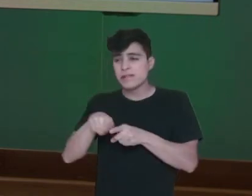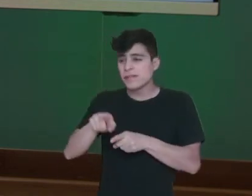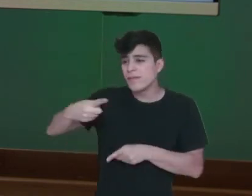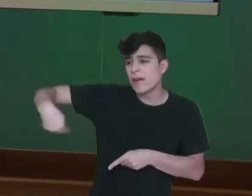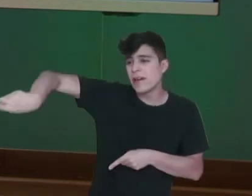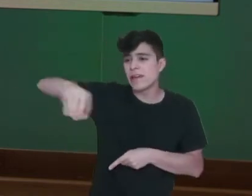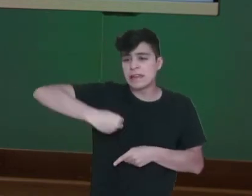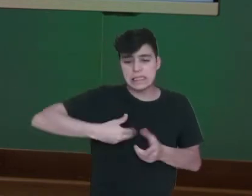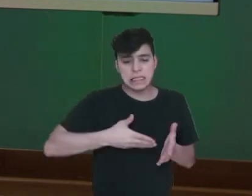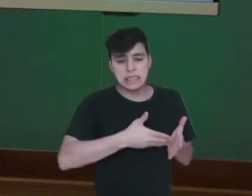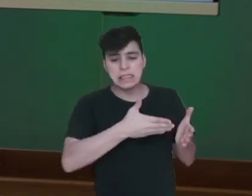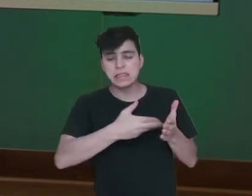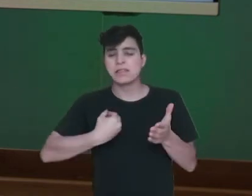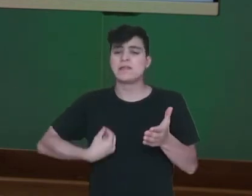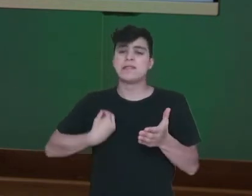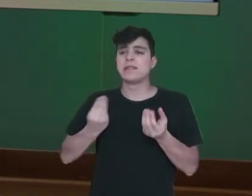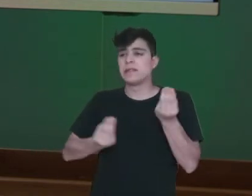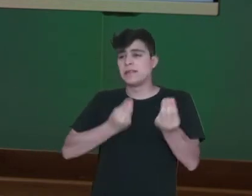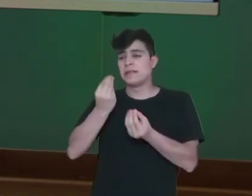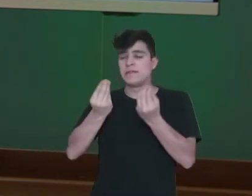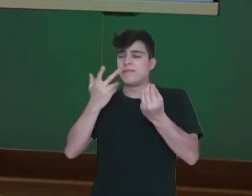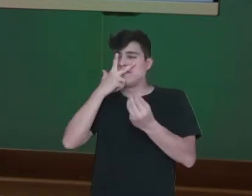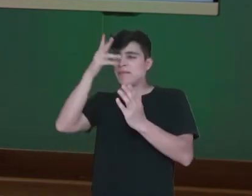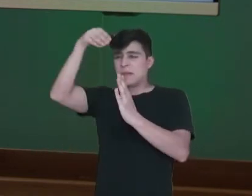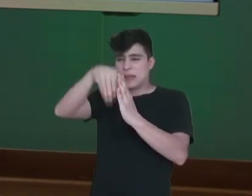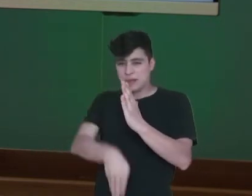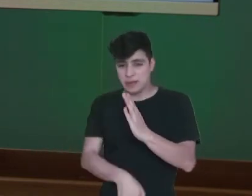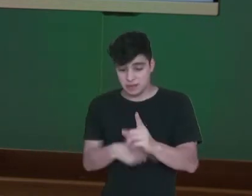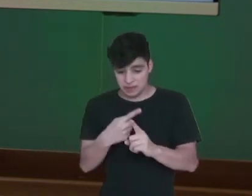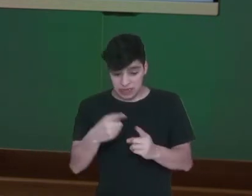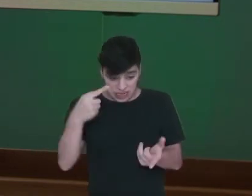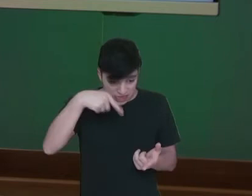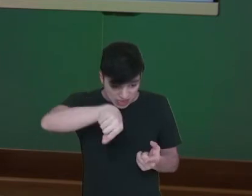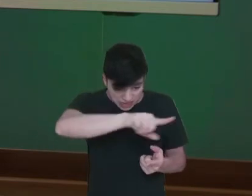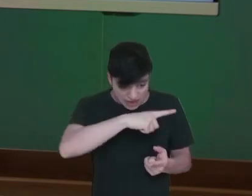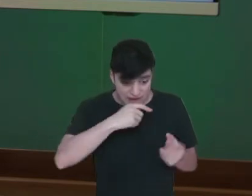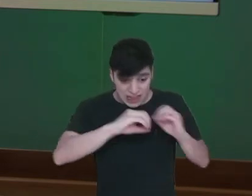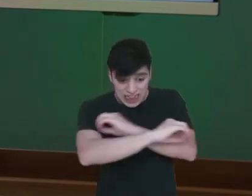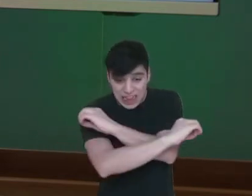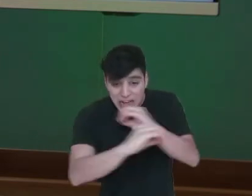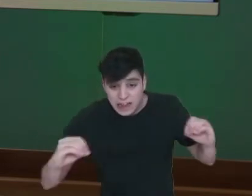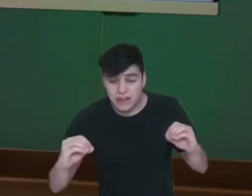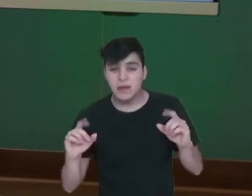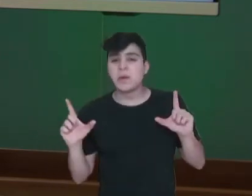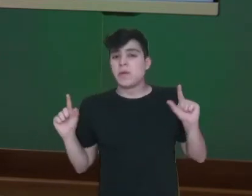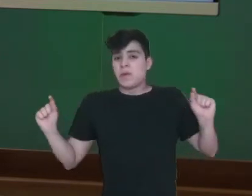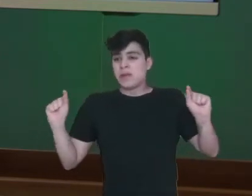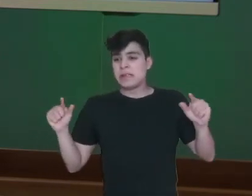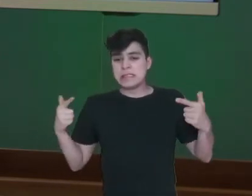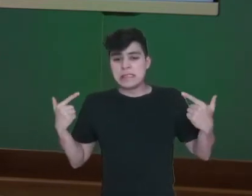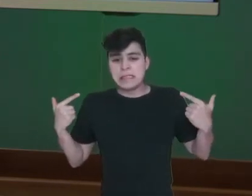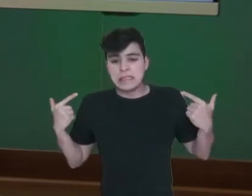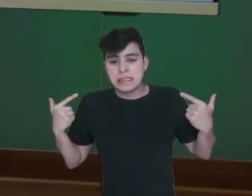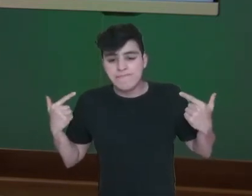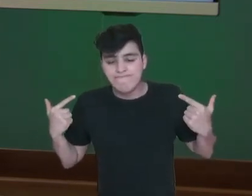das pessoas que ocupam essas regiões. Porque se não tem a disponibilidade de água, qualquer atividade ali vai ser difícil de